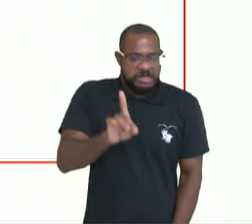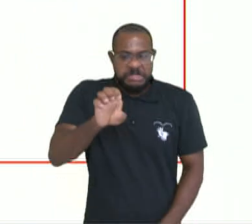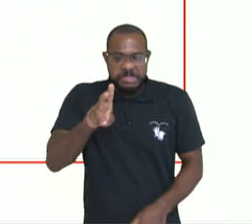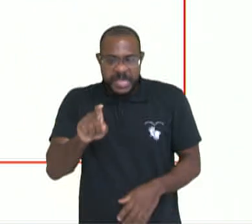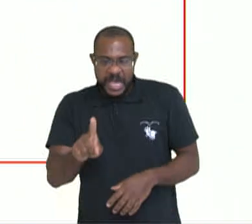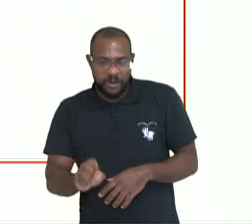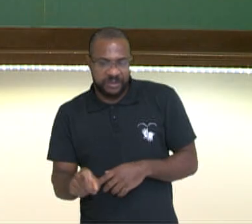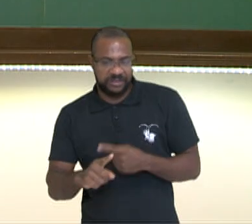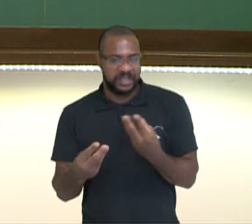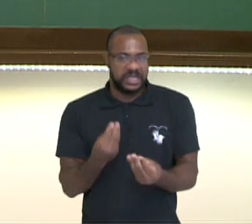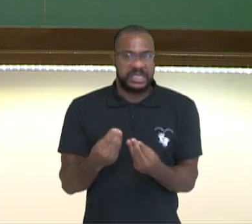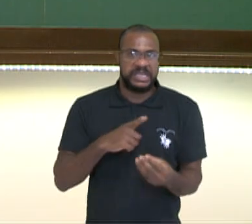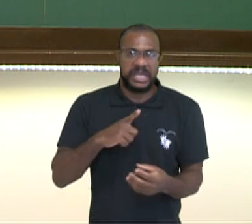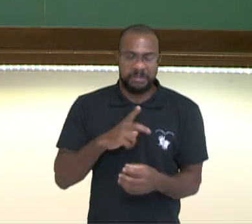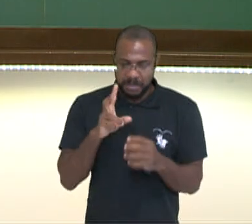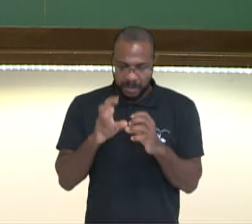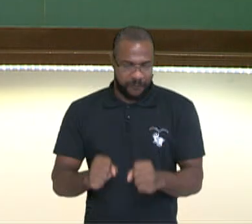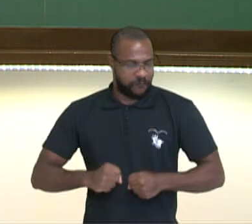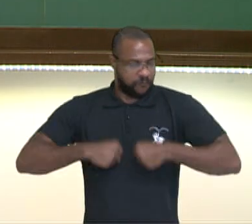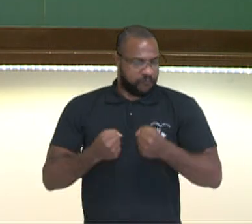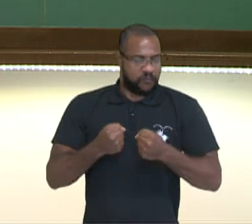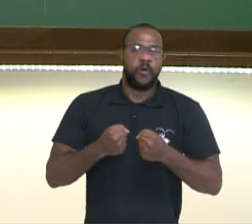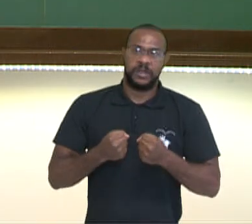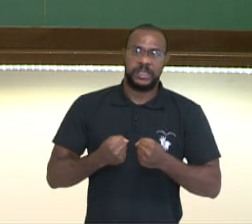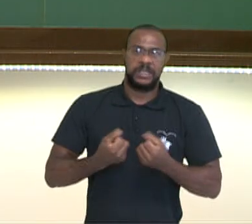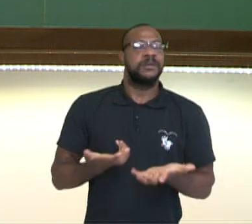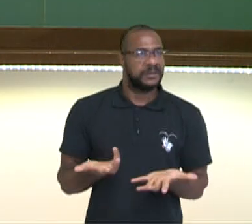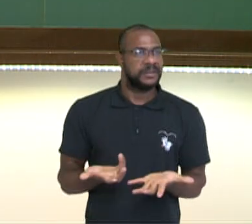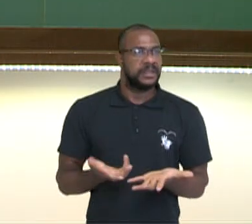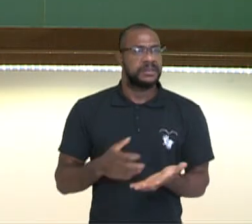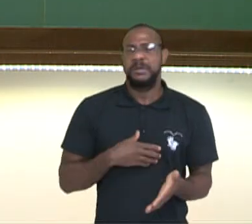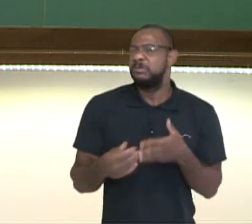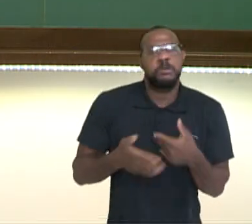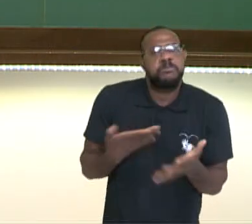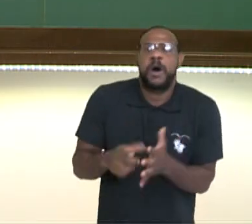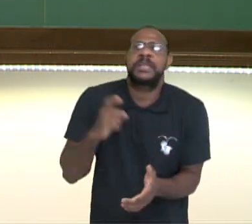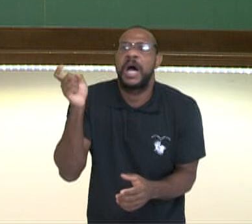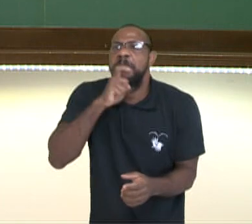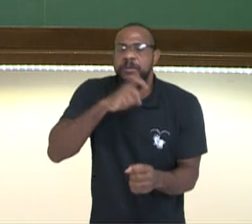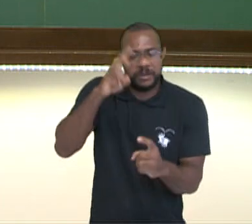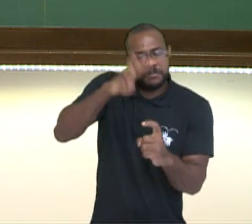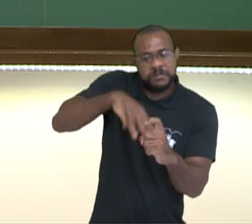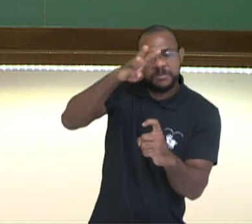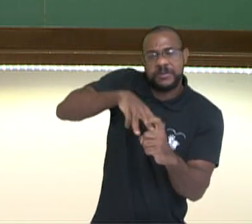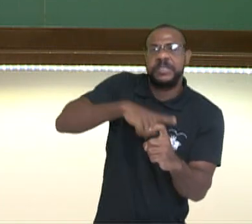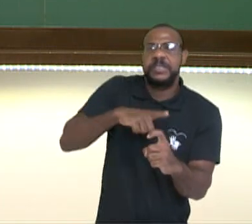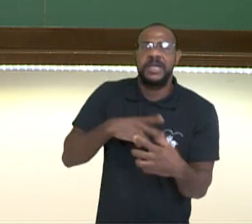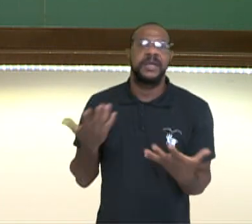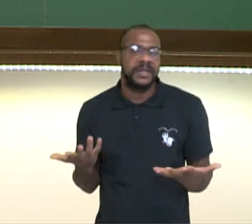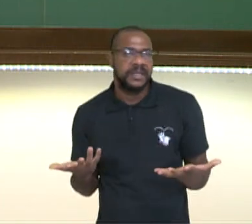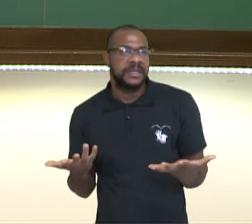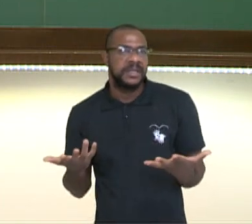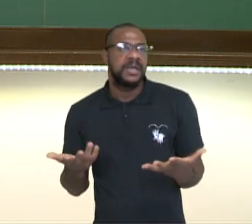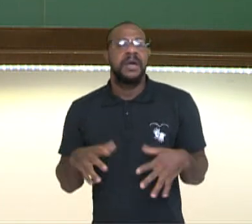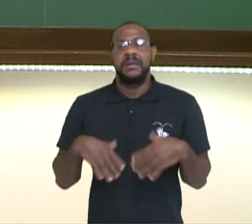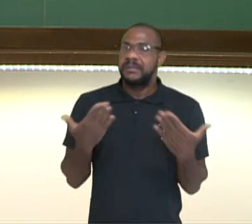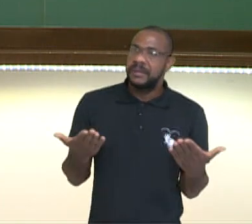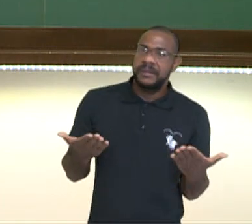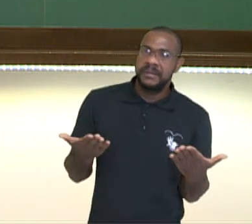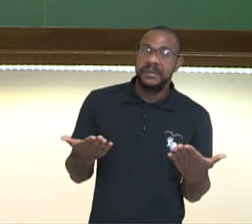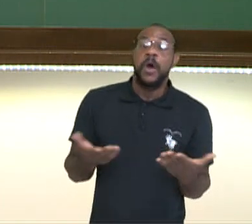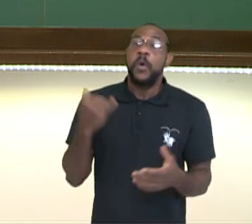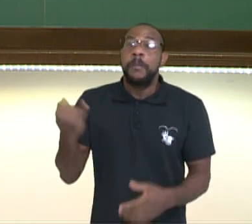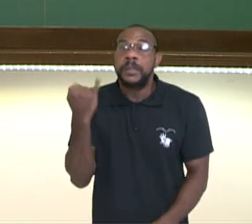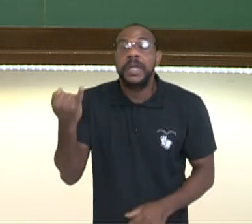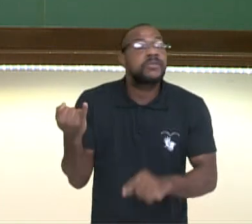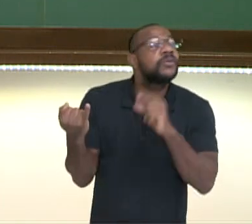força sobrenatural. Enfim, não importa qual seja a mitologia ou qual aquela você queira acreditar ou não, o